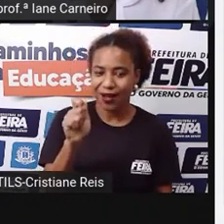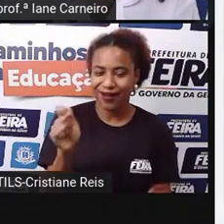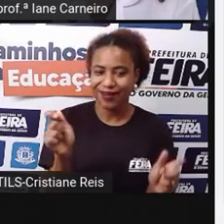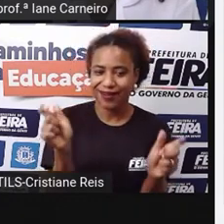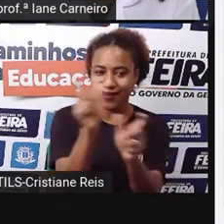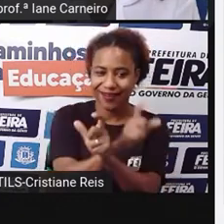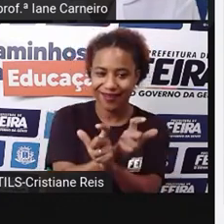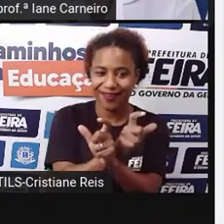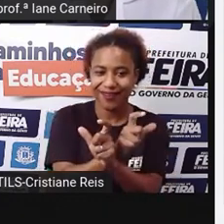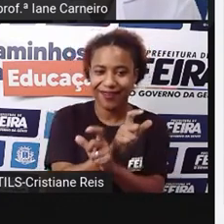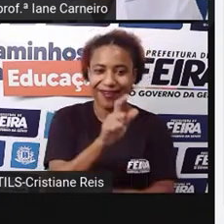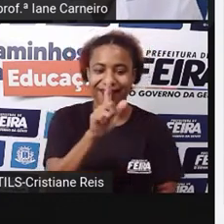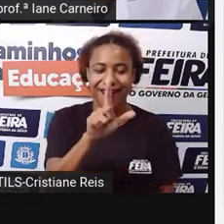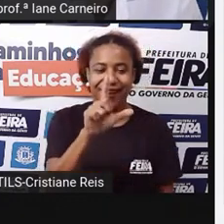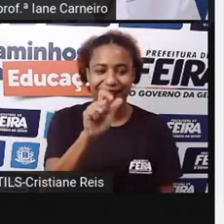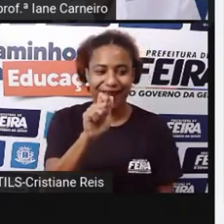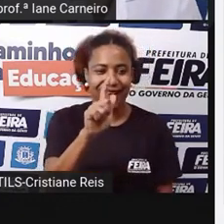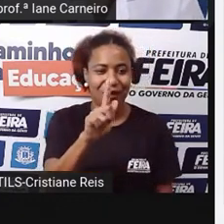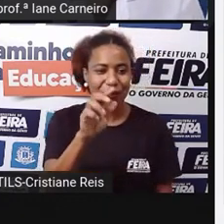lago.